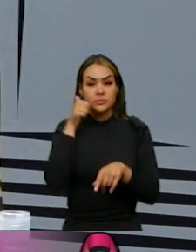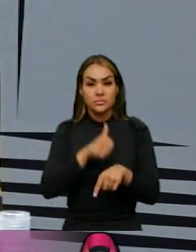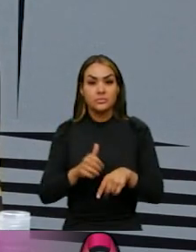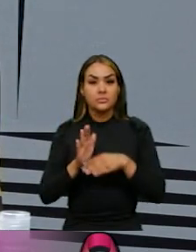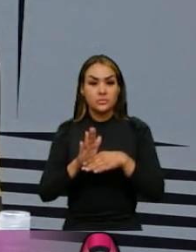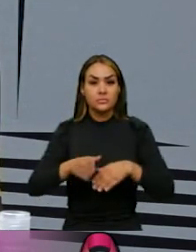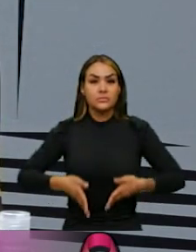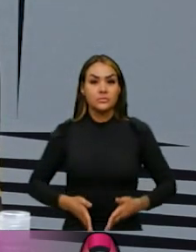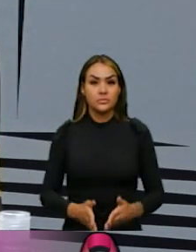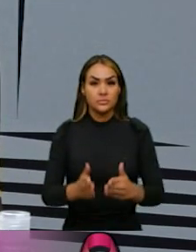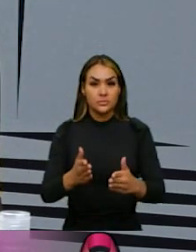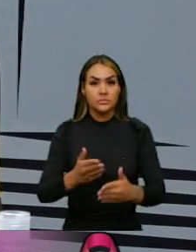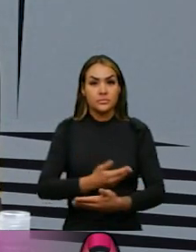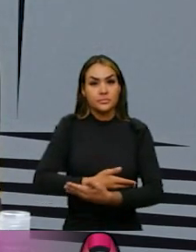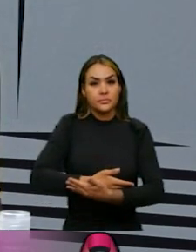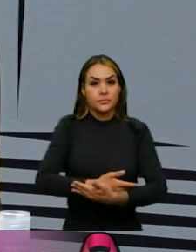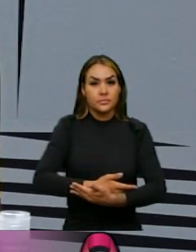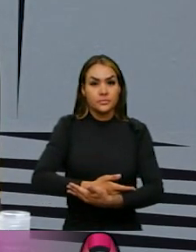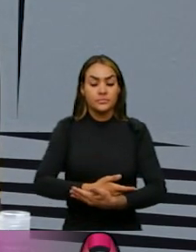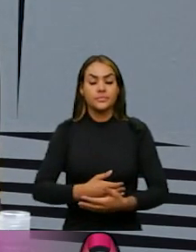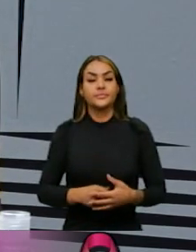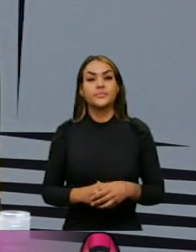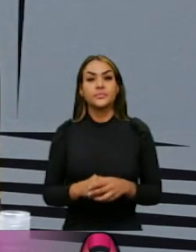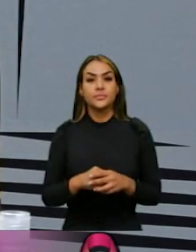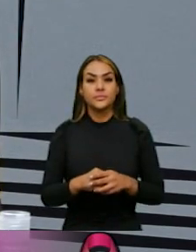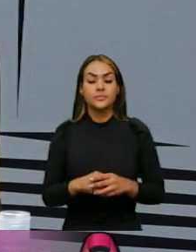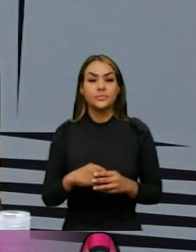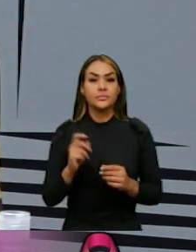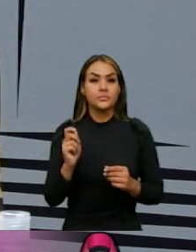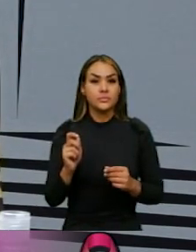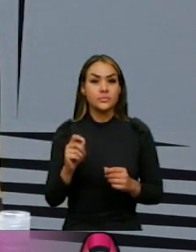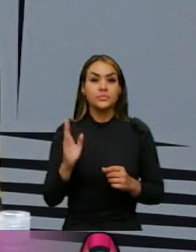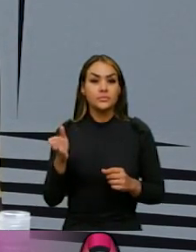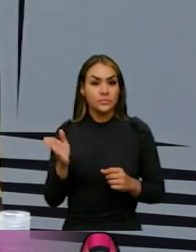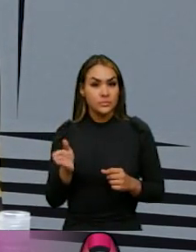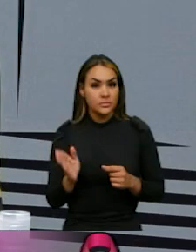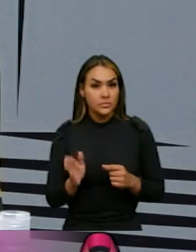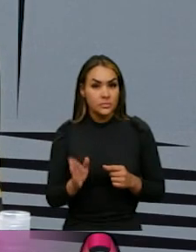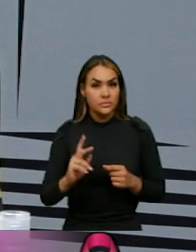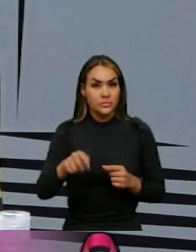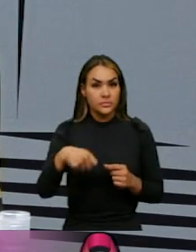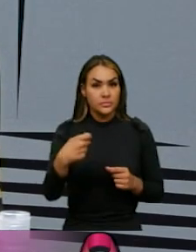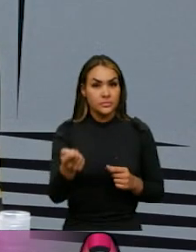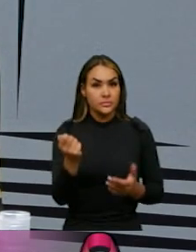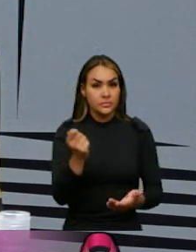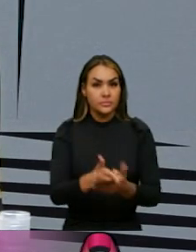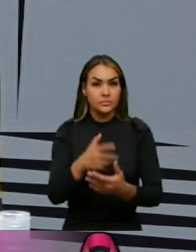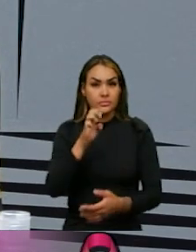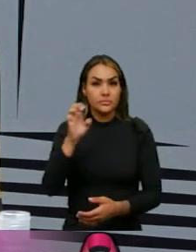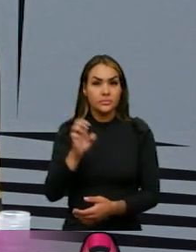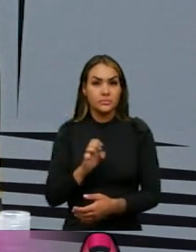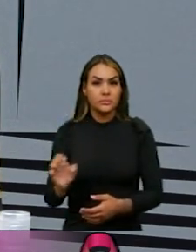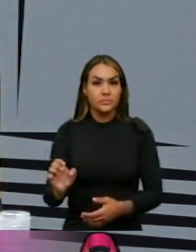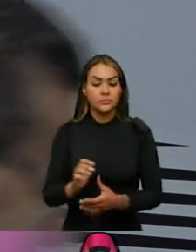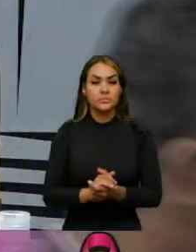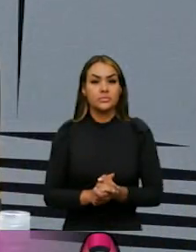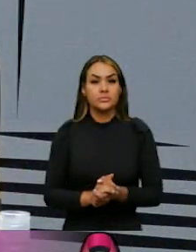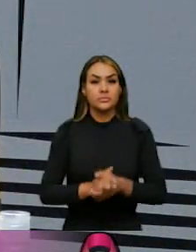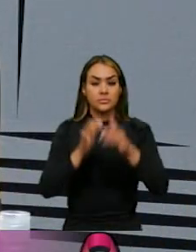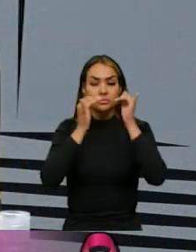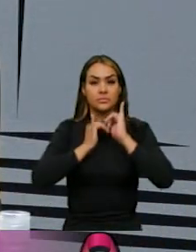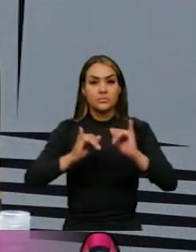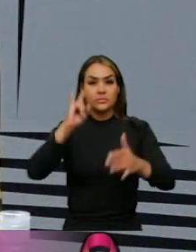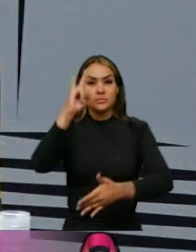a complementação do piso salarial já foi notificado como repasse aos estados em veículos de comunicação oficiais do